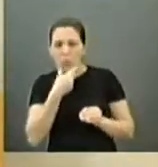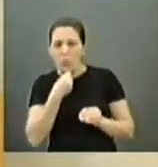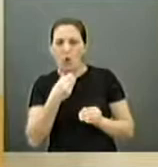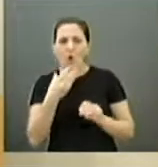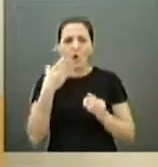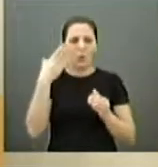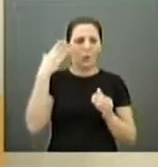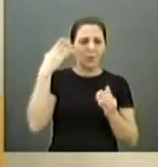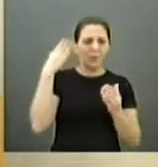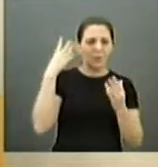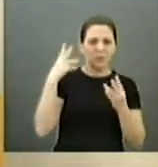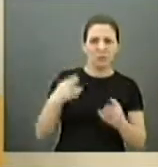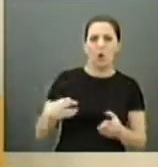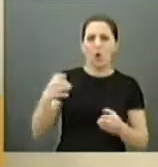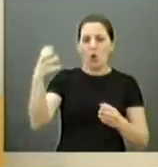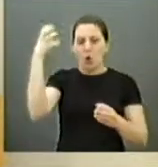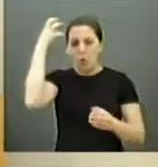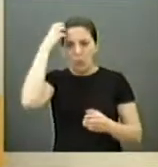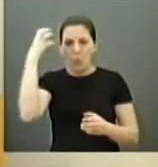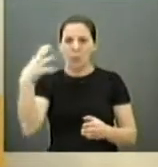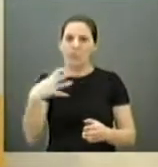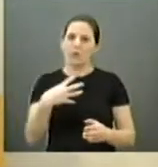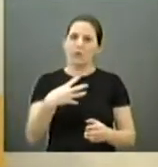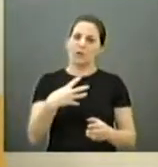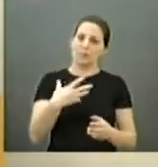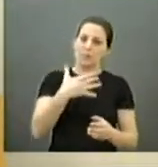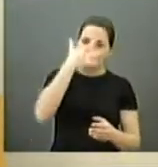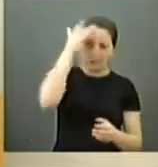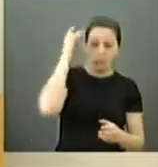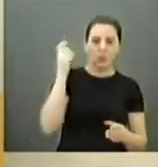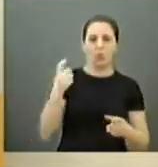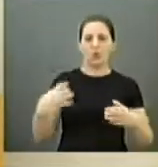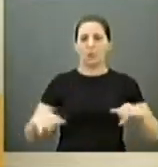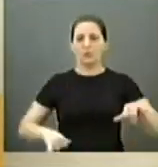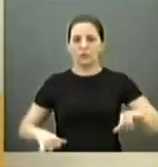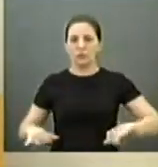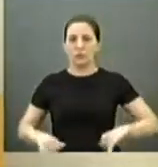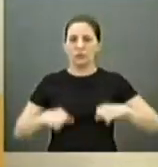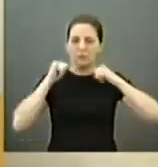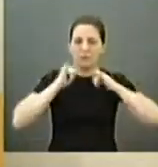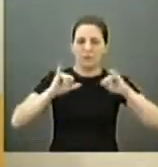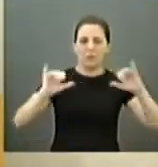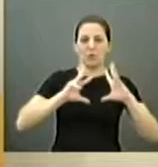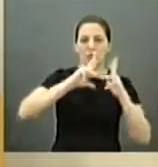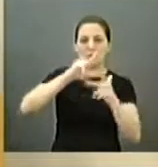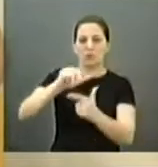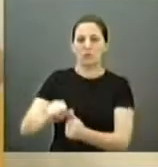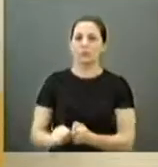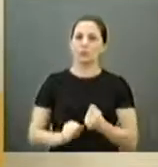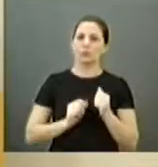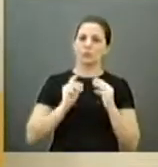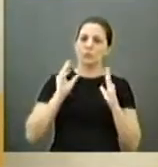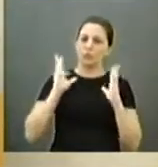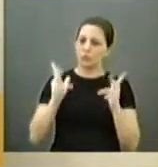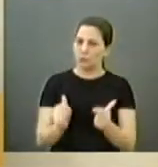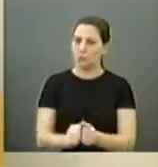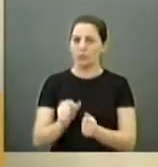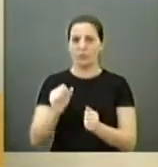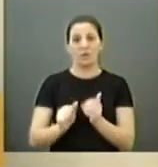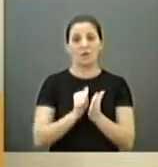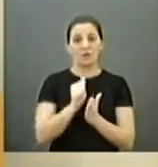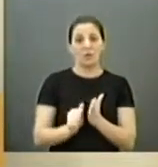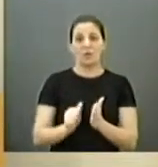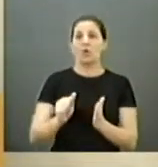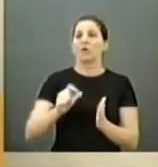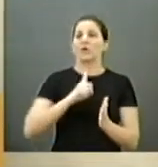de culpabilizar a vítima. Existem campanhas no mundo inteiro que chamam a atenção para o caso. Aqui em Araraquara a